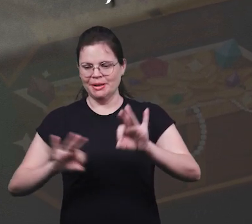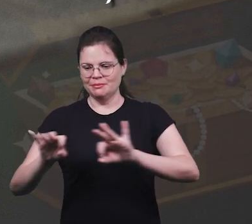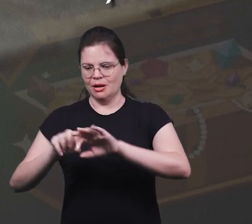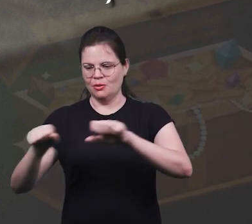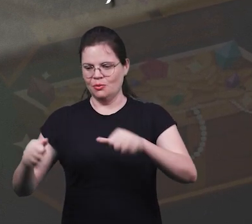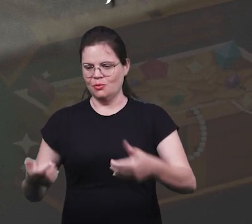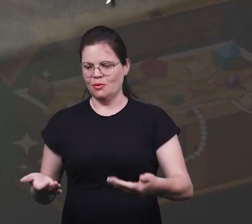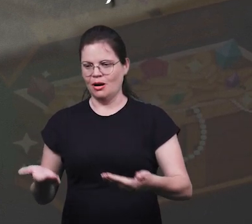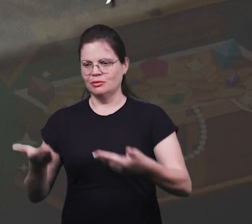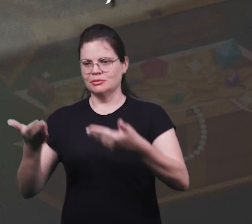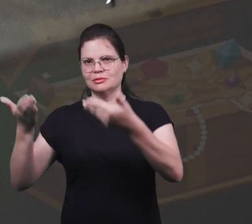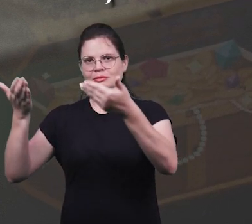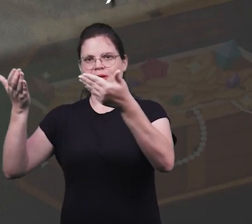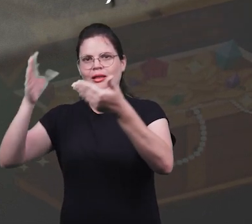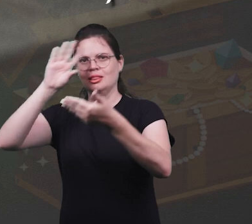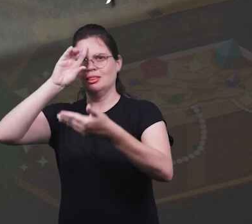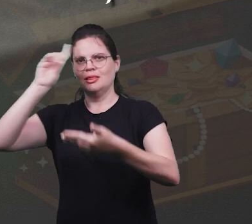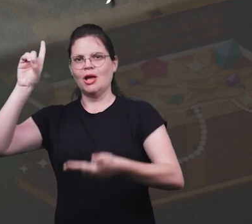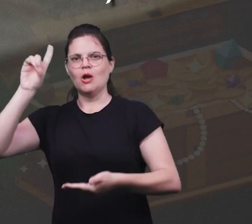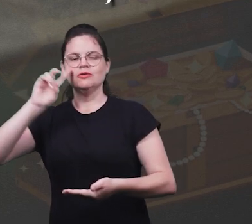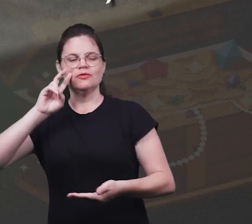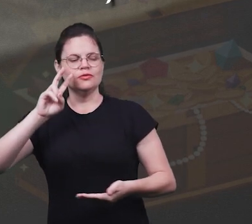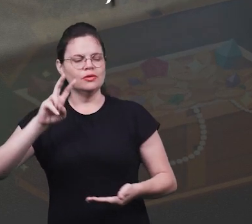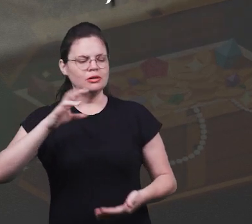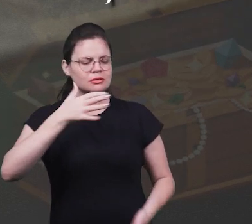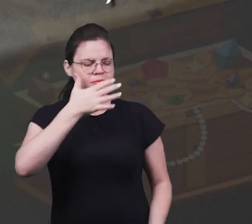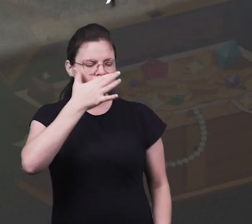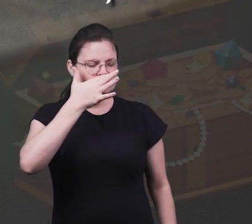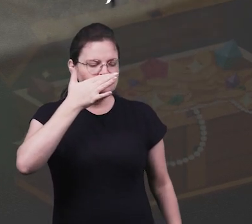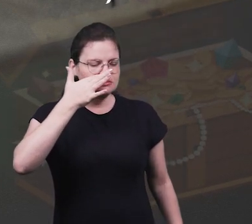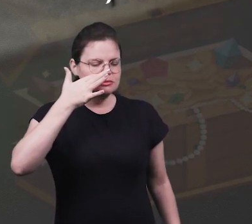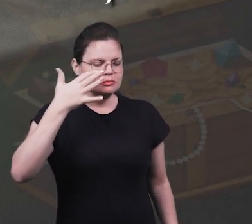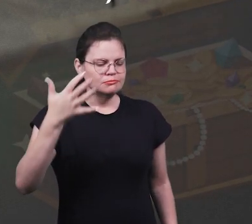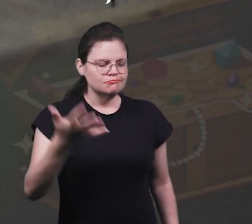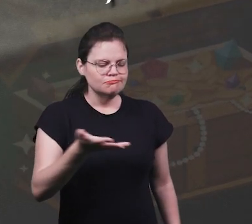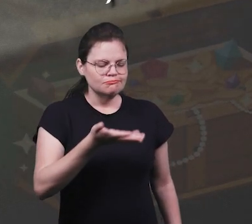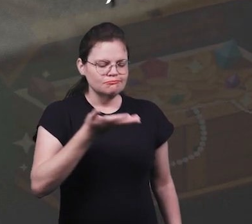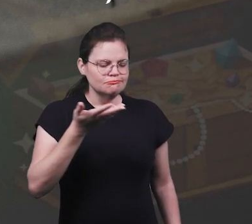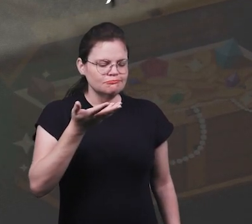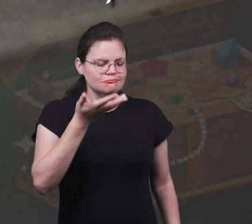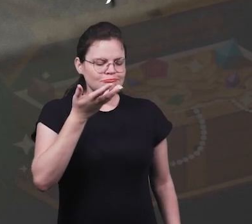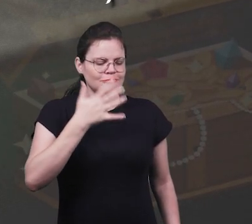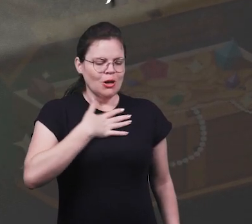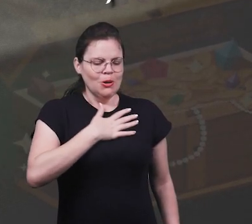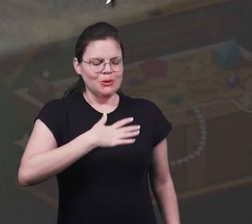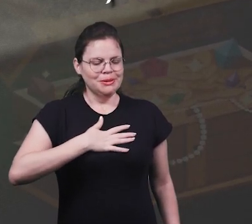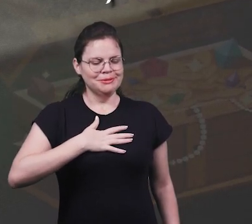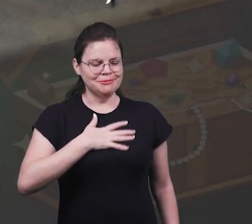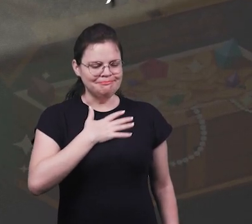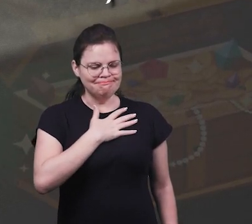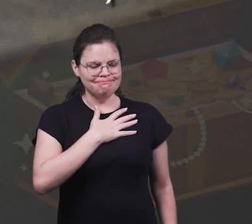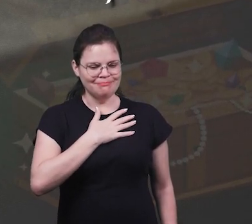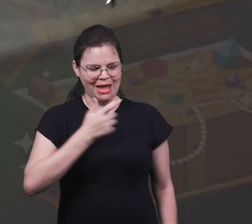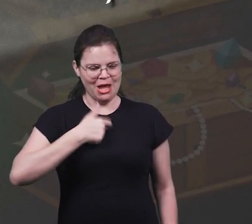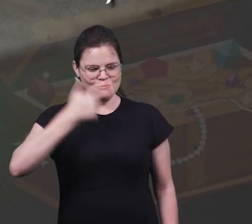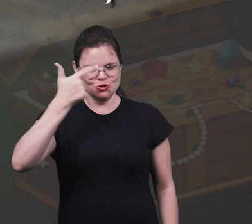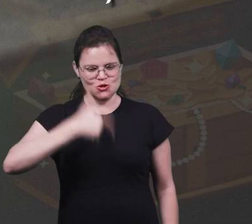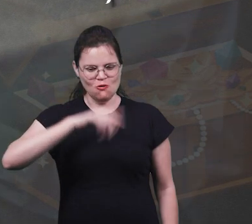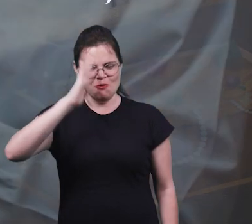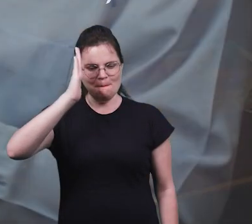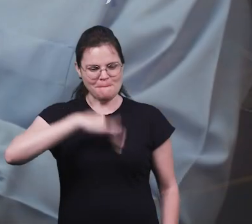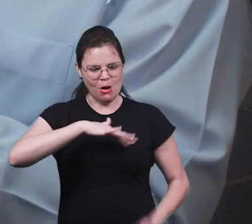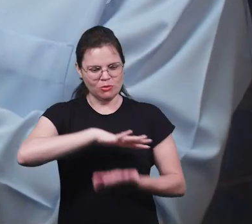Senhor cheirou o suave cheiro e disse o Senhor em seu coração: não tornarei mais a amaldiçoar a terra por causa do homem.